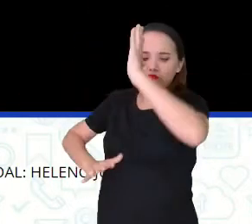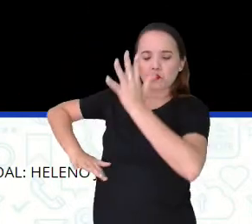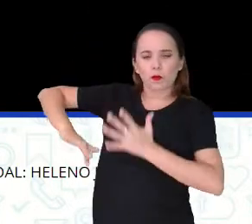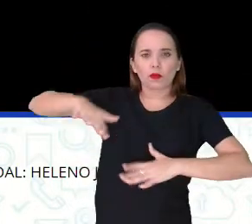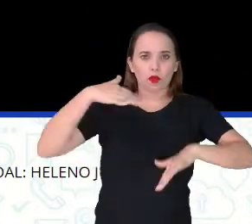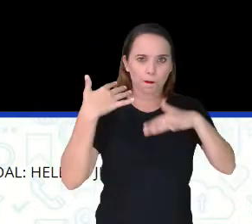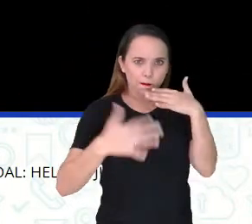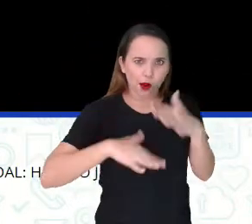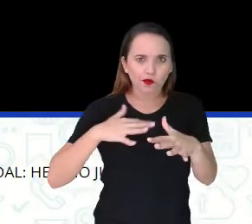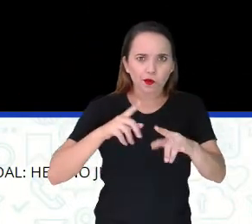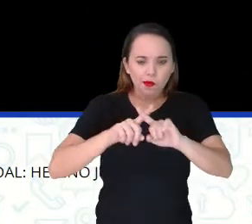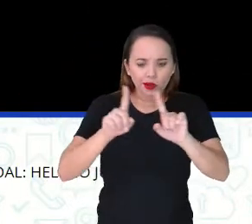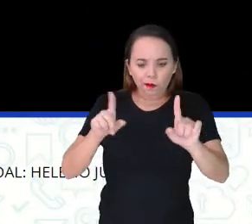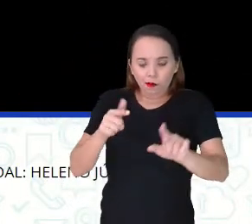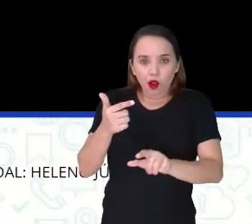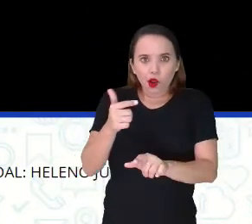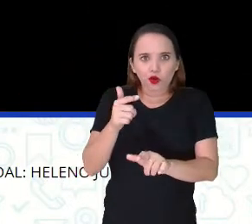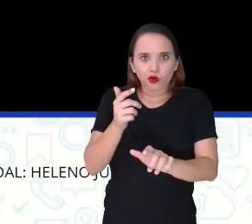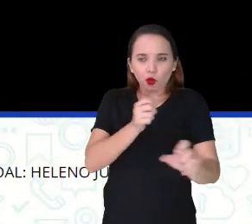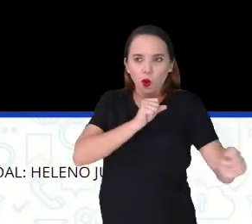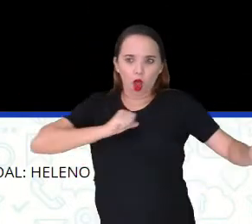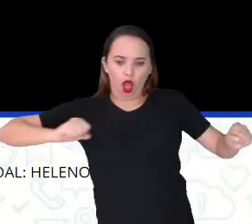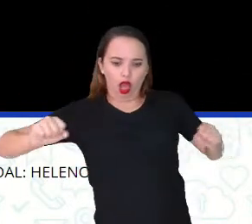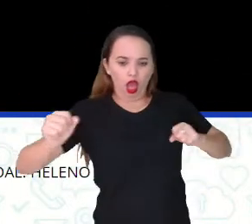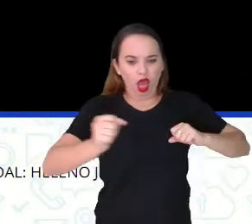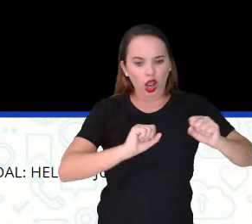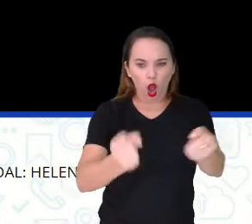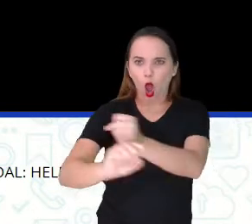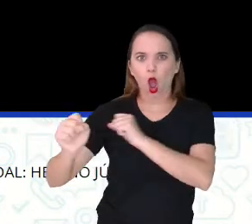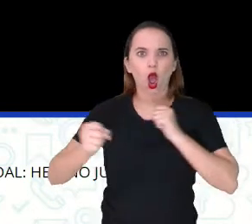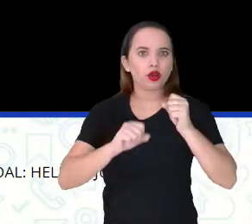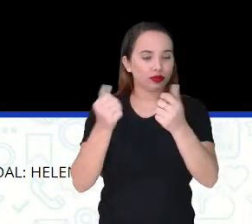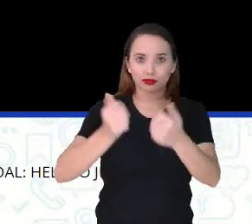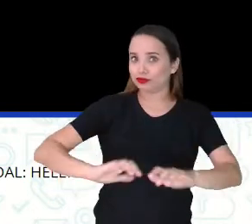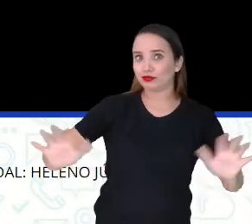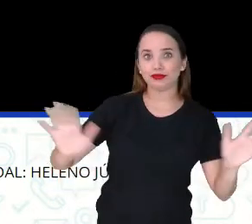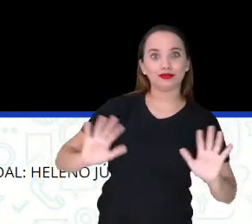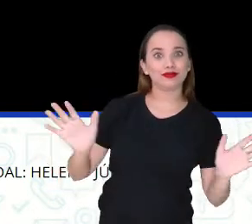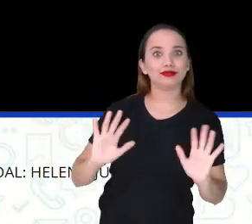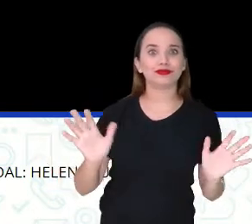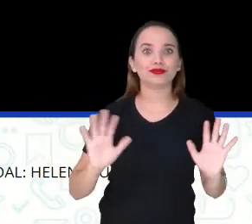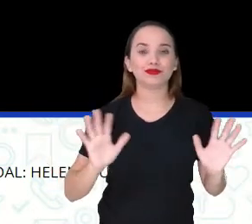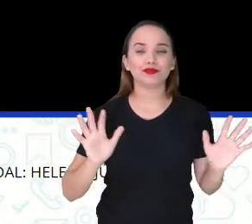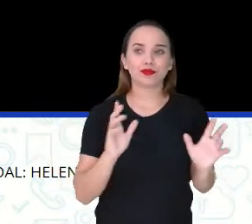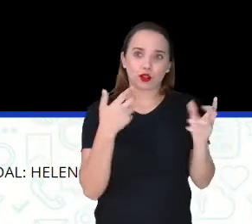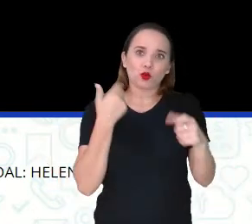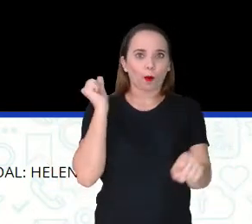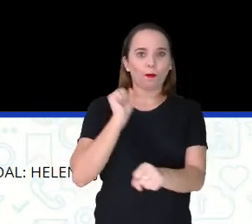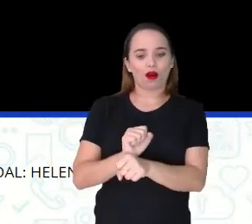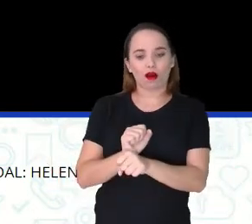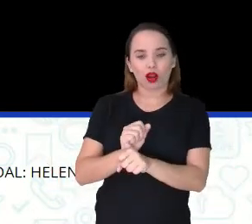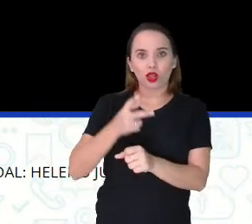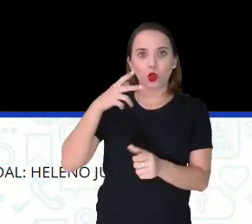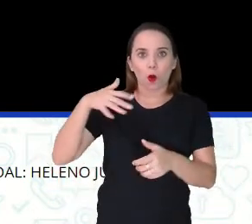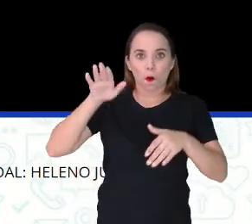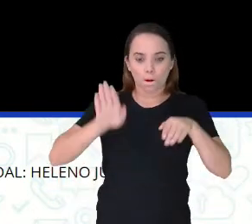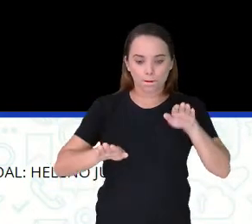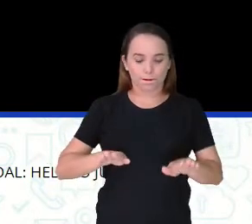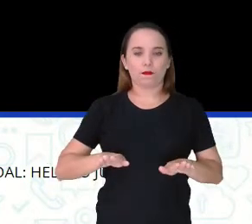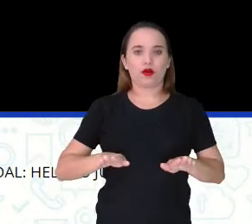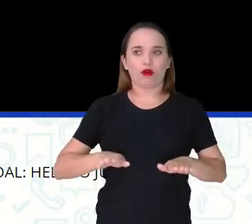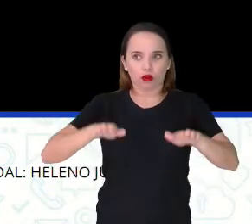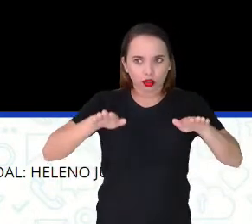me movimentar dentro do espetáculo sem necessariamente precisar se me deslocar. A gente